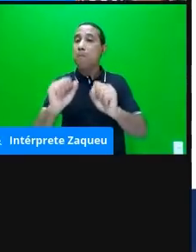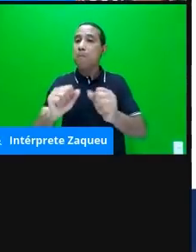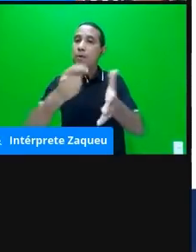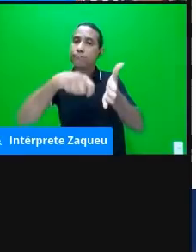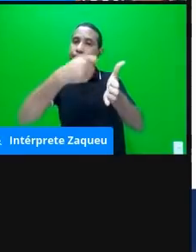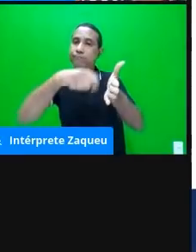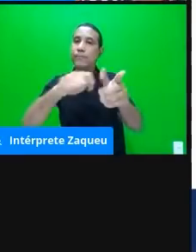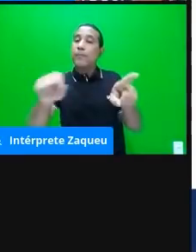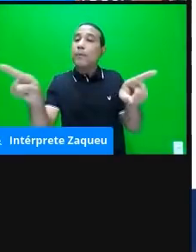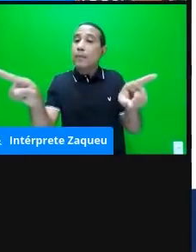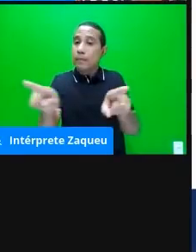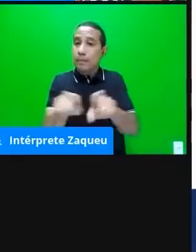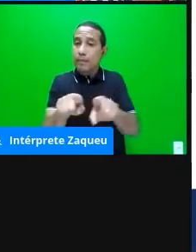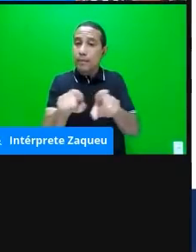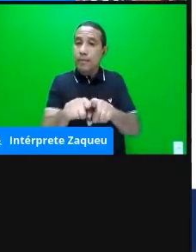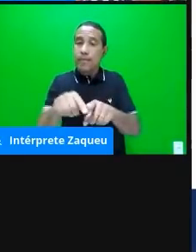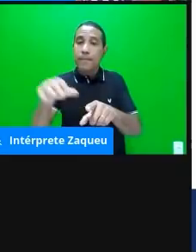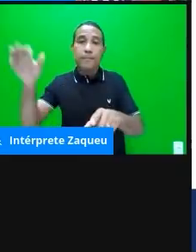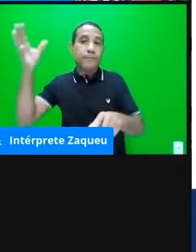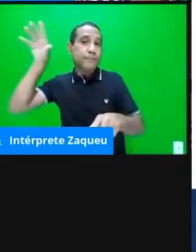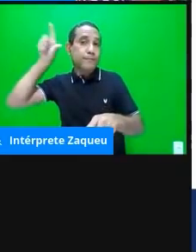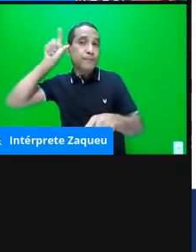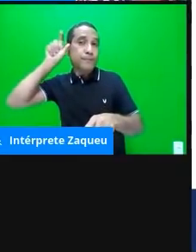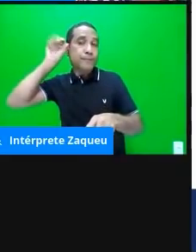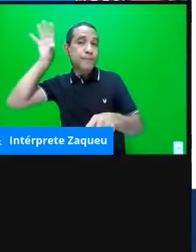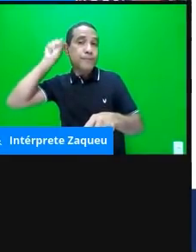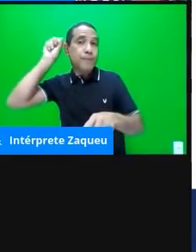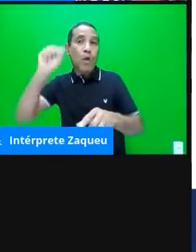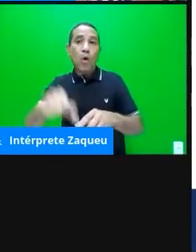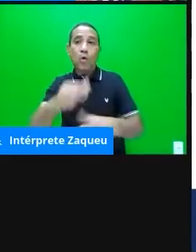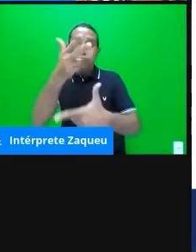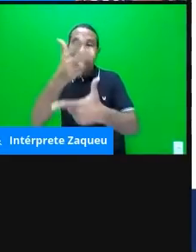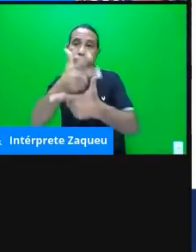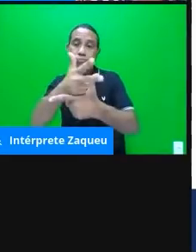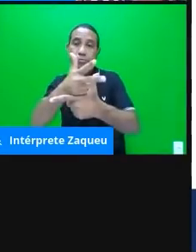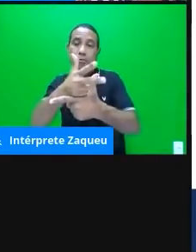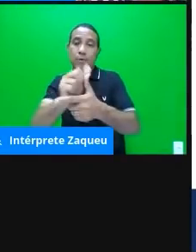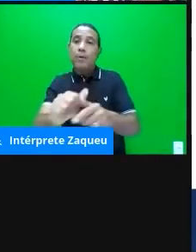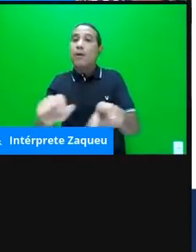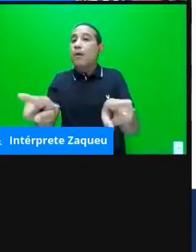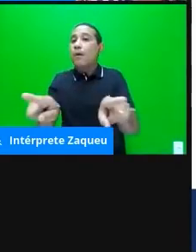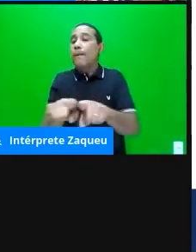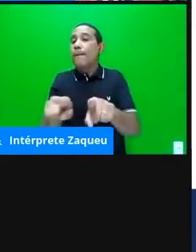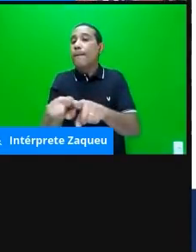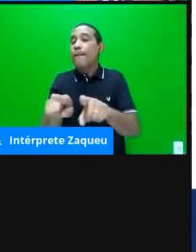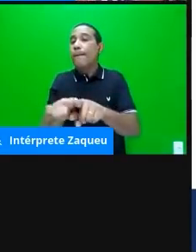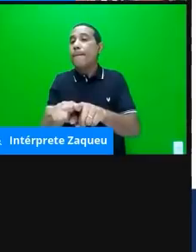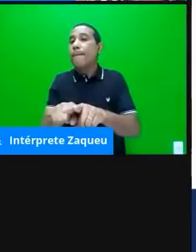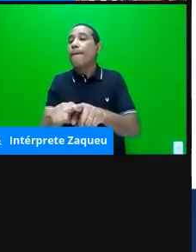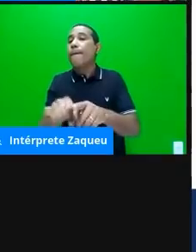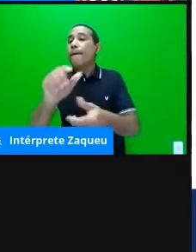vídeo, outra forma que esteja mais adequado à realidade dos alunos.